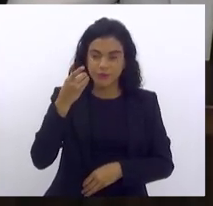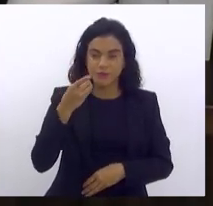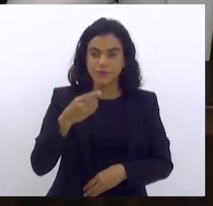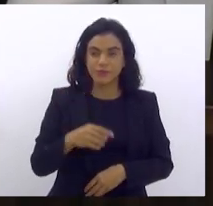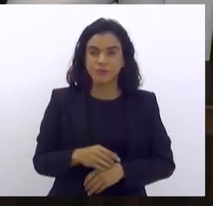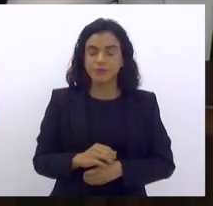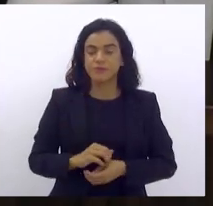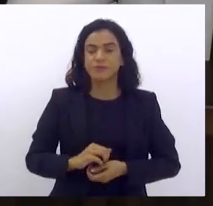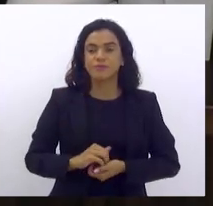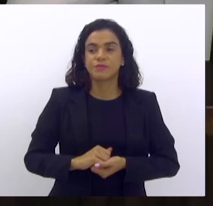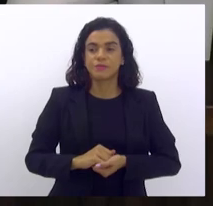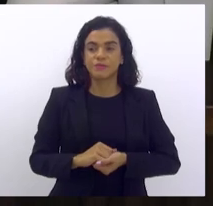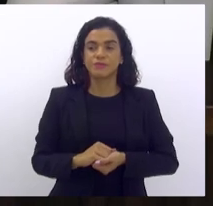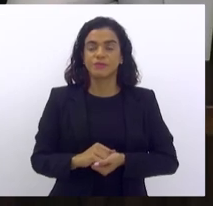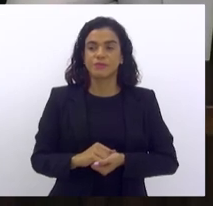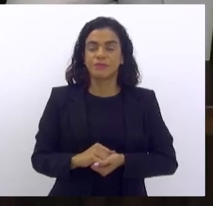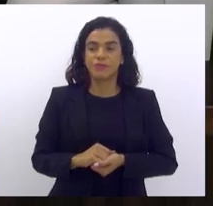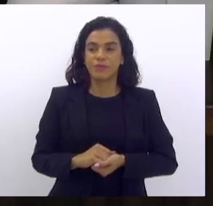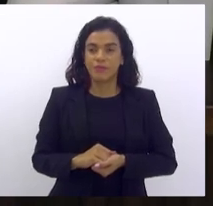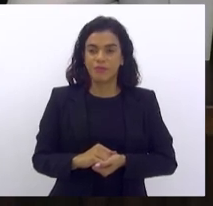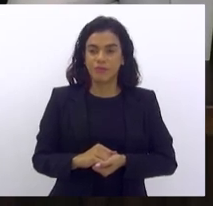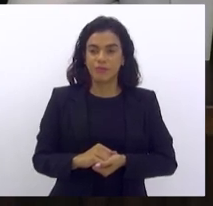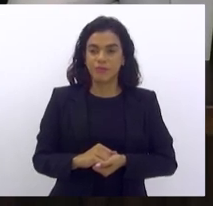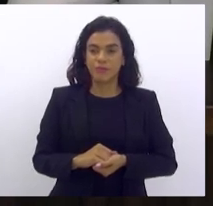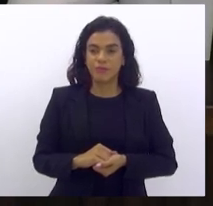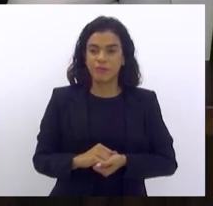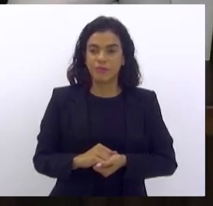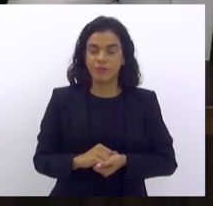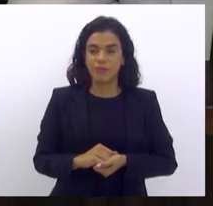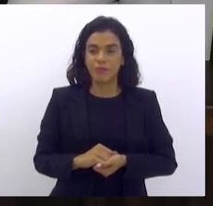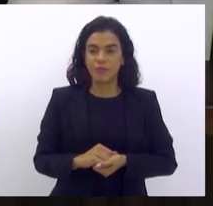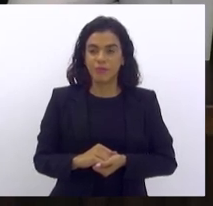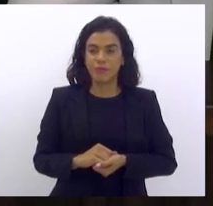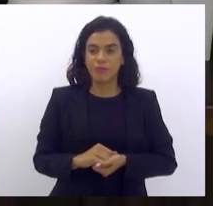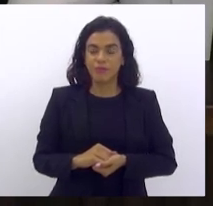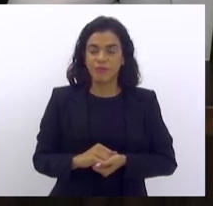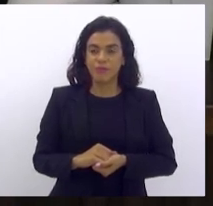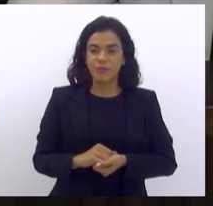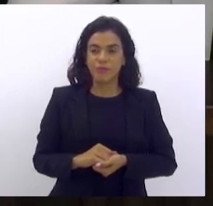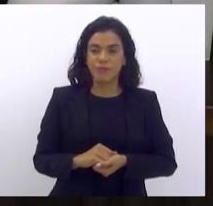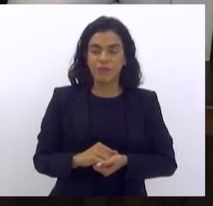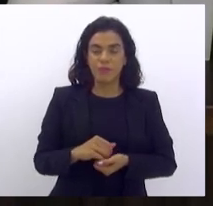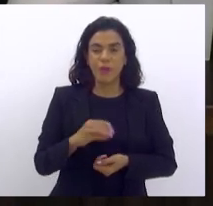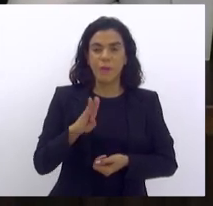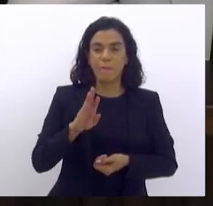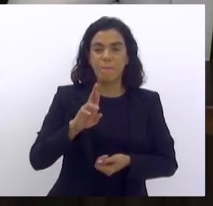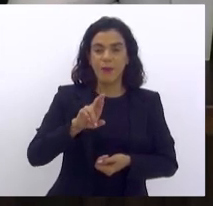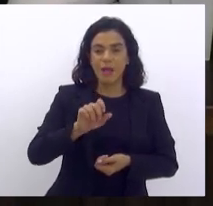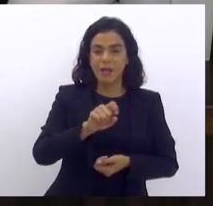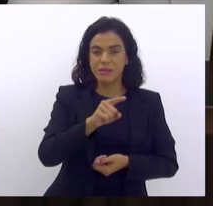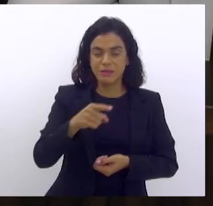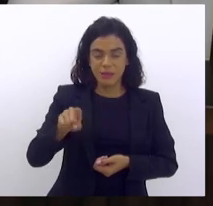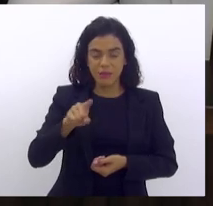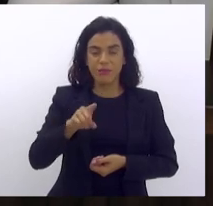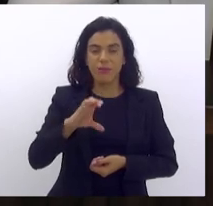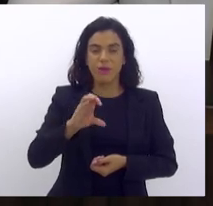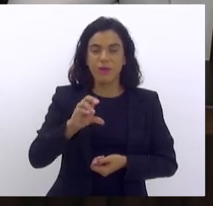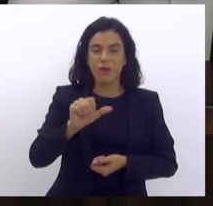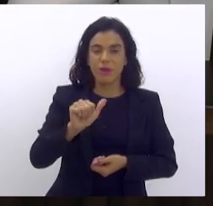Dani Monteiro, Flávio Serafim, Dionísio Lins, Felipe Pobel, Brazão, Carlos